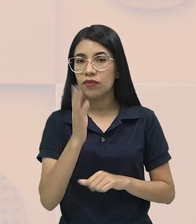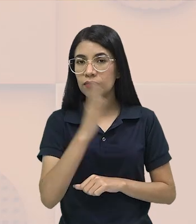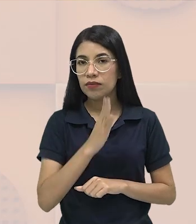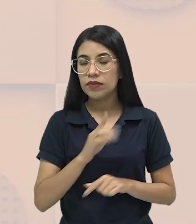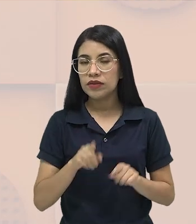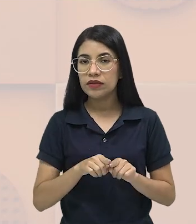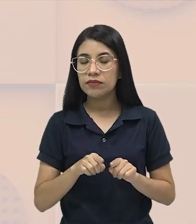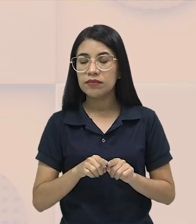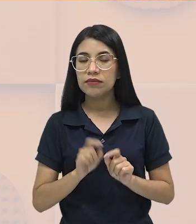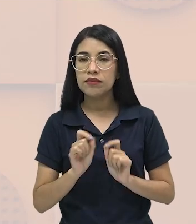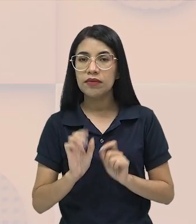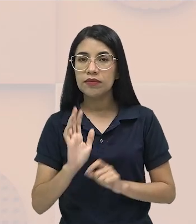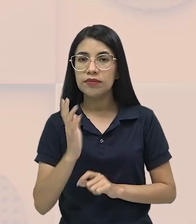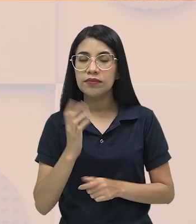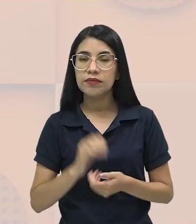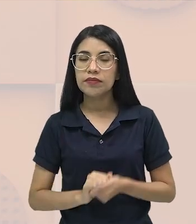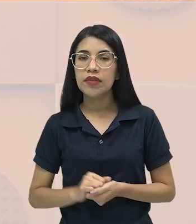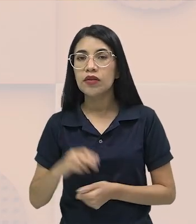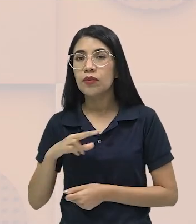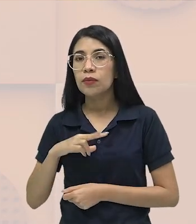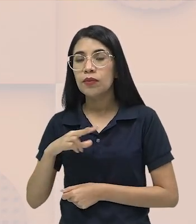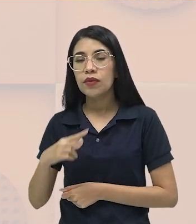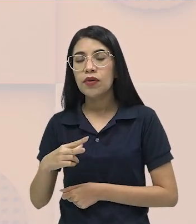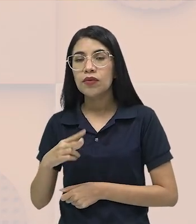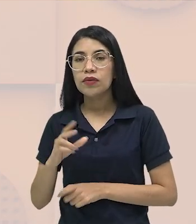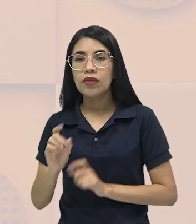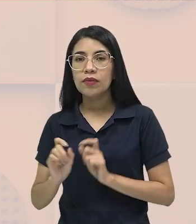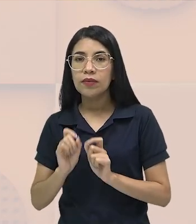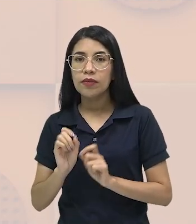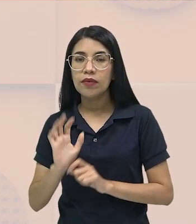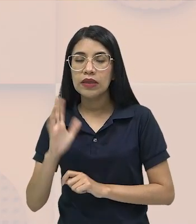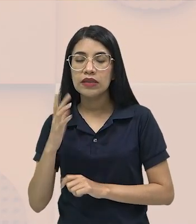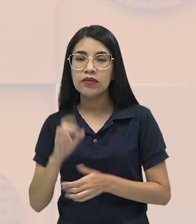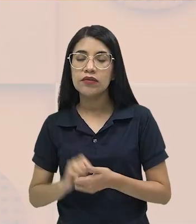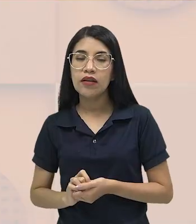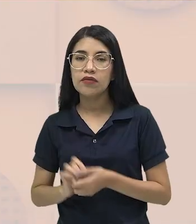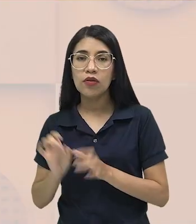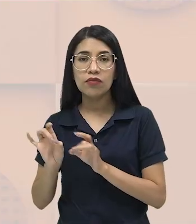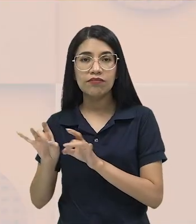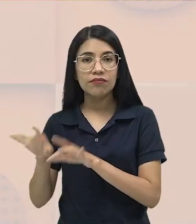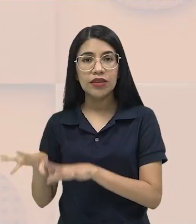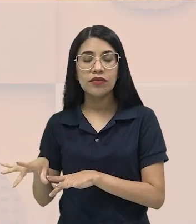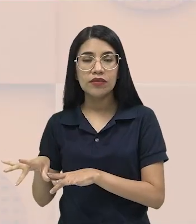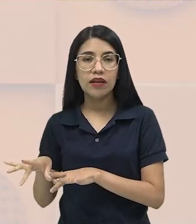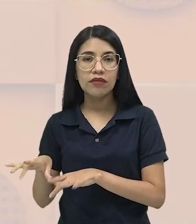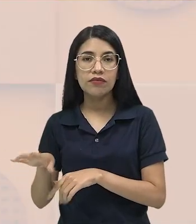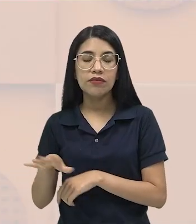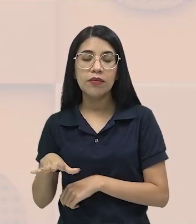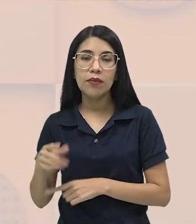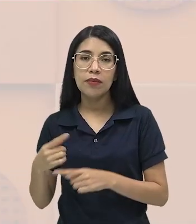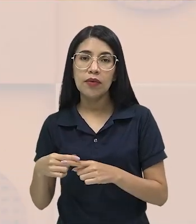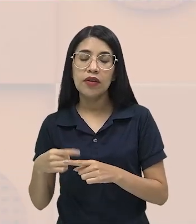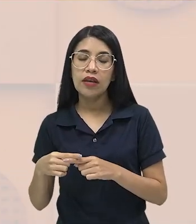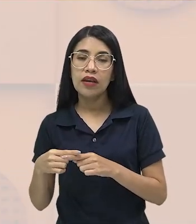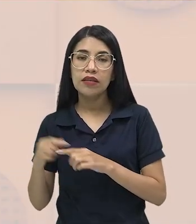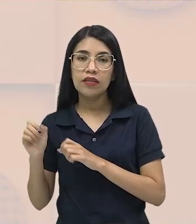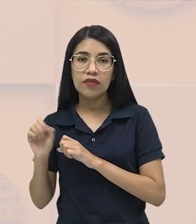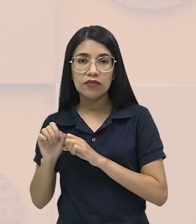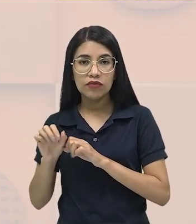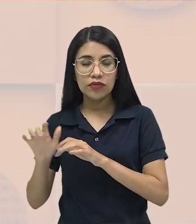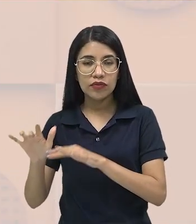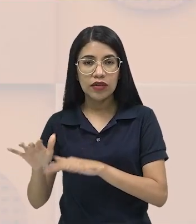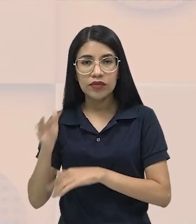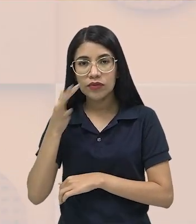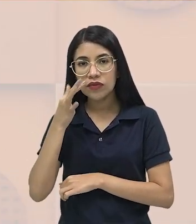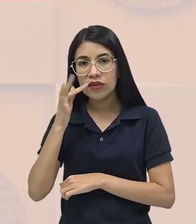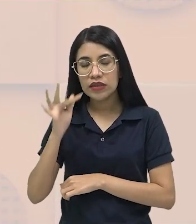fato, Portugal fica, digamos assim, largado às moscas, porque lembra que Portugal foi invadido inicialmente pelos